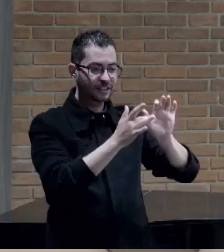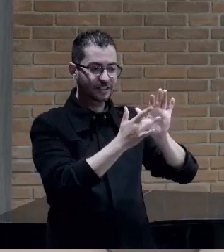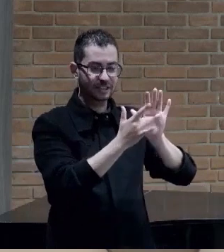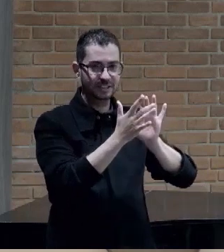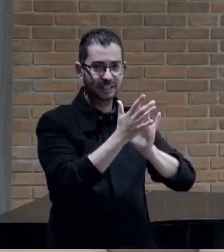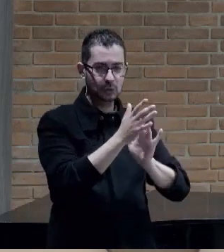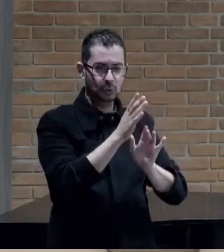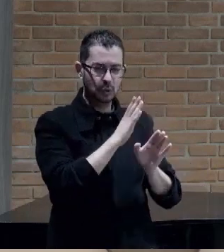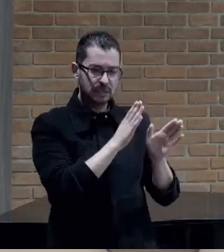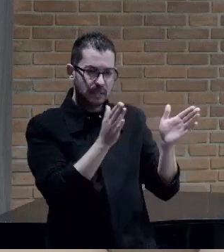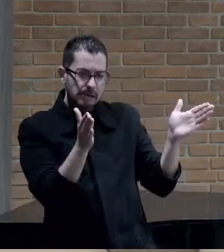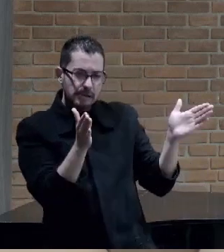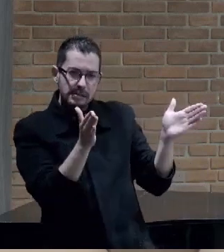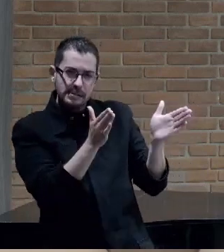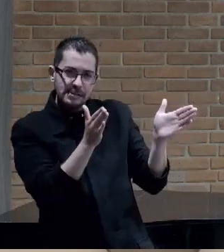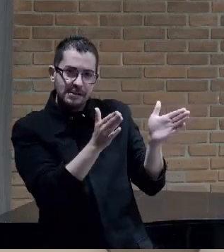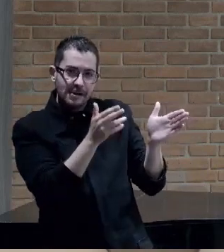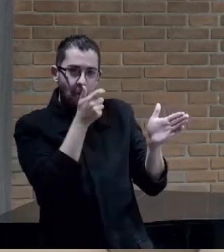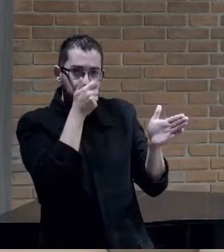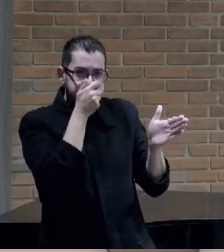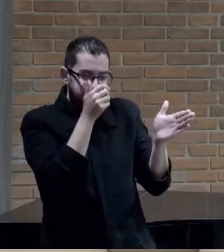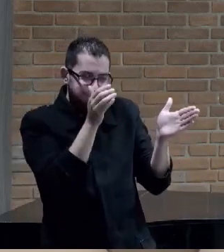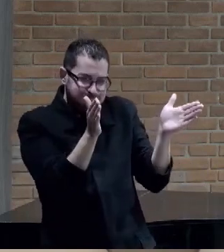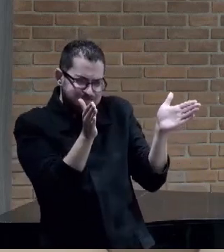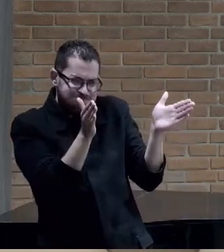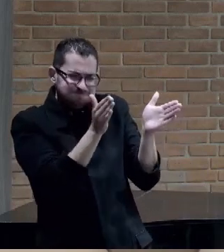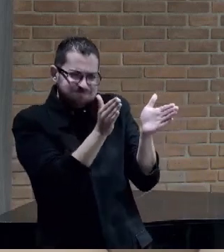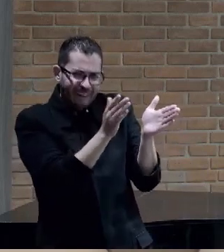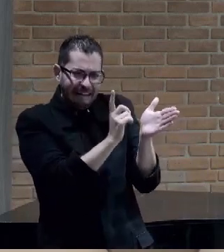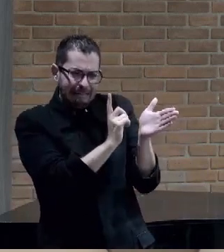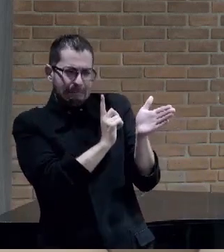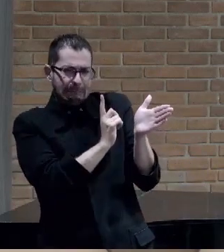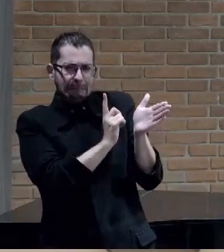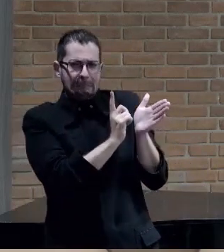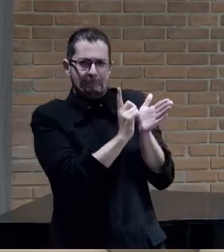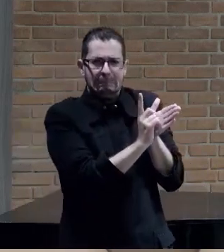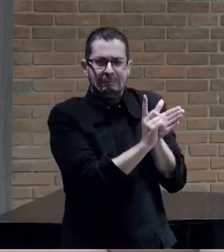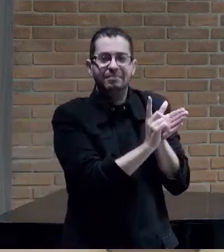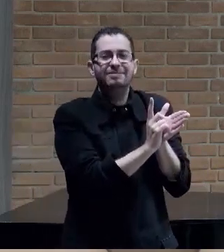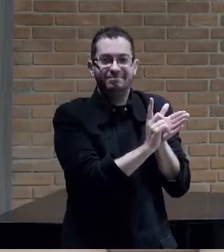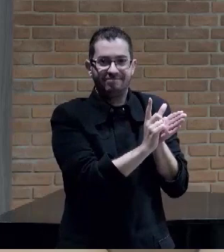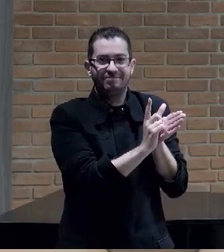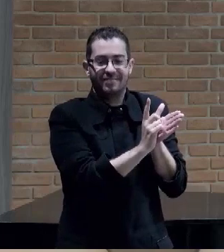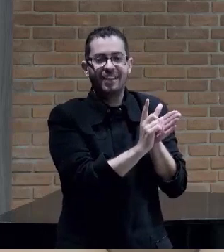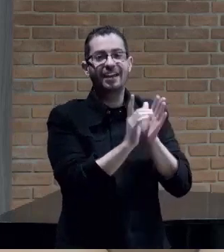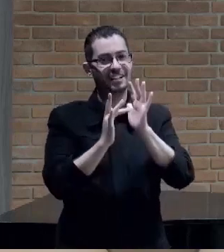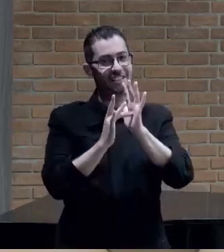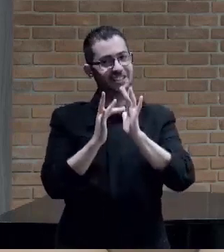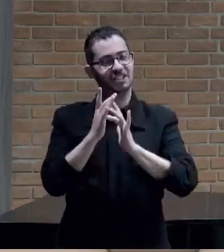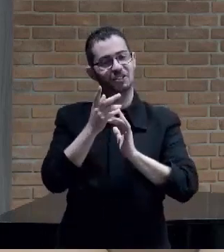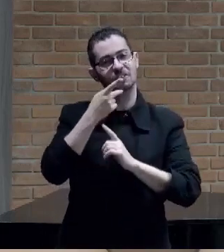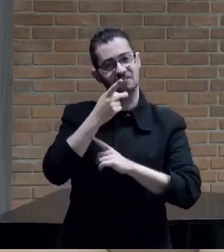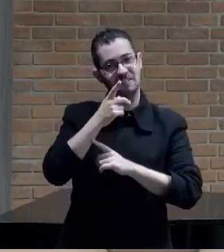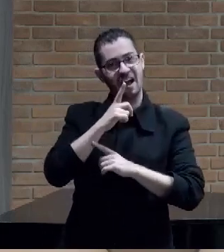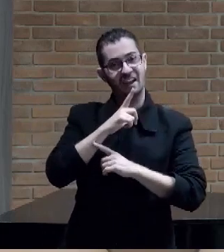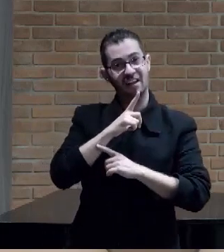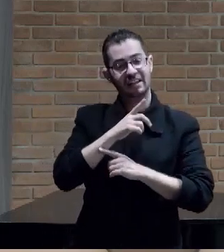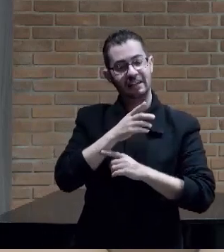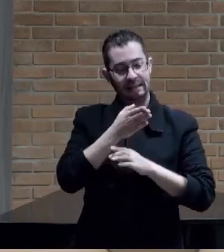é estreito e a porta é estreita. E Jesus está dizendo, entrai pela